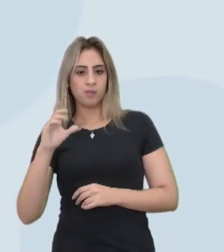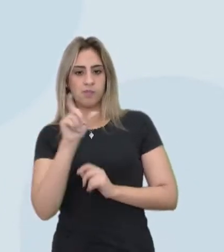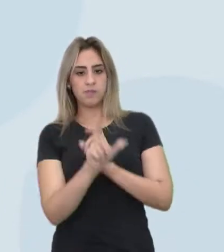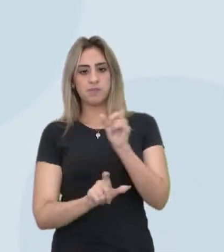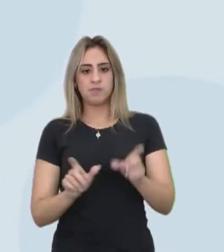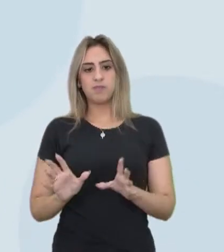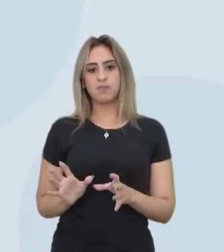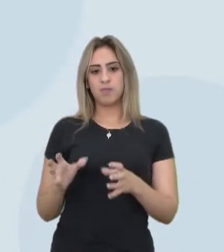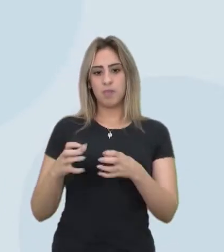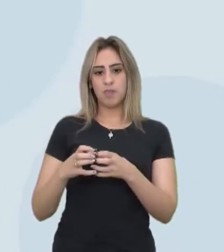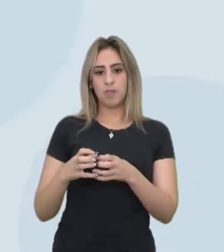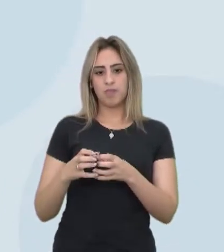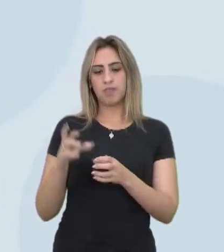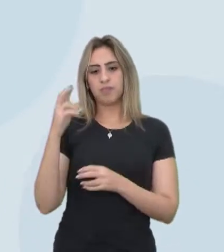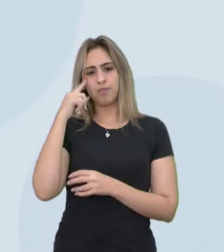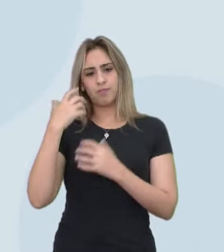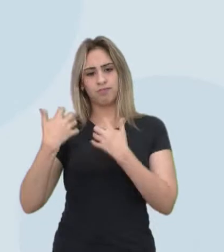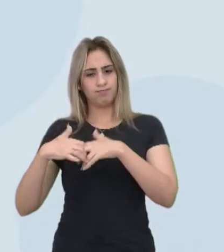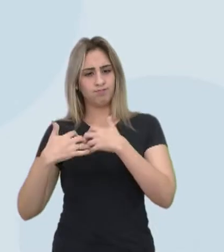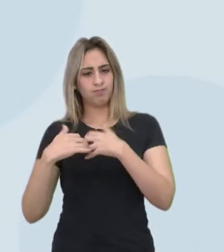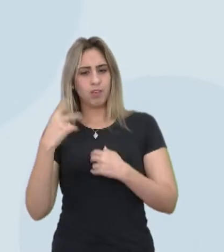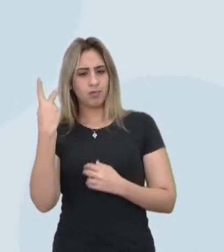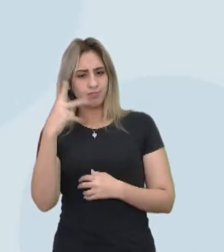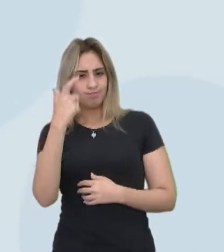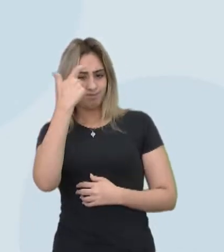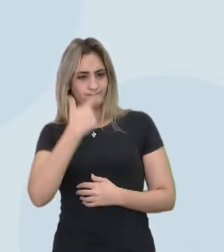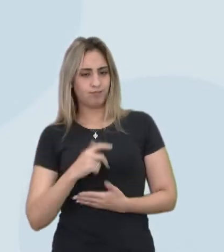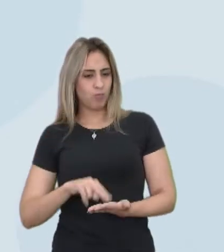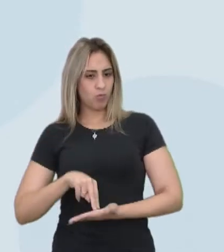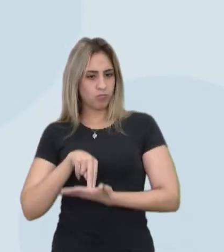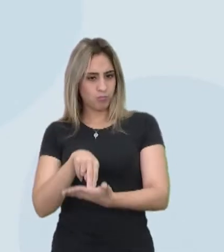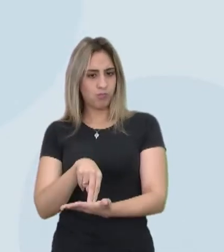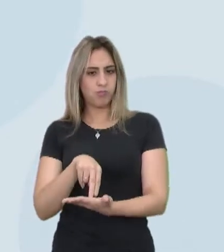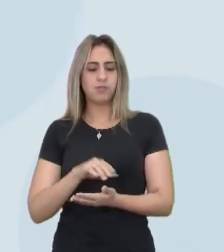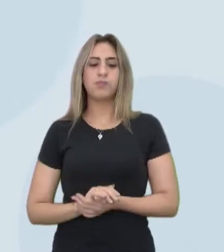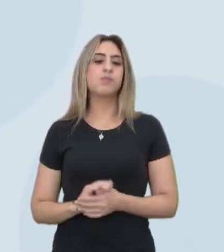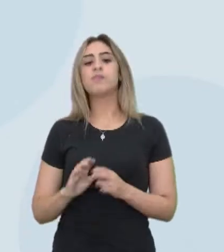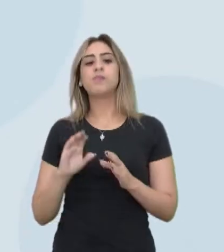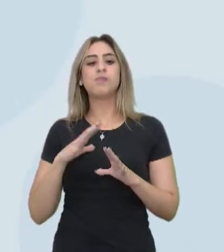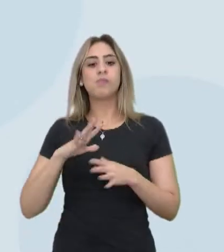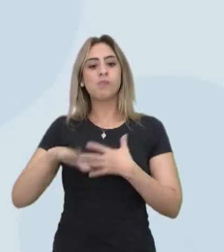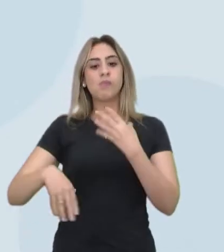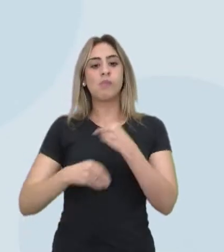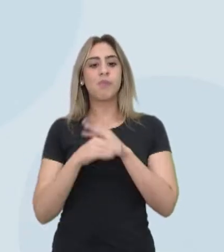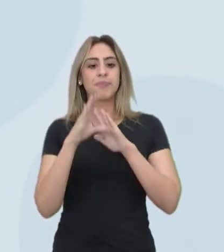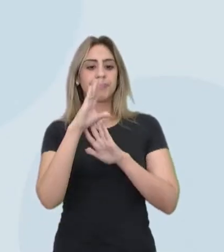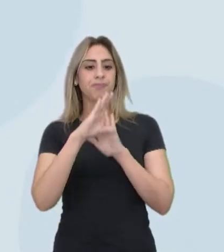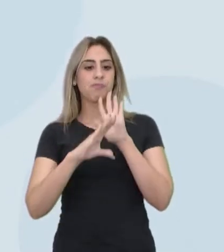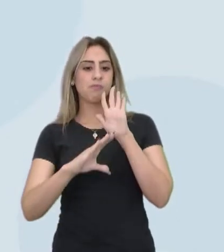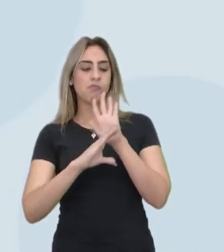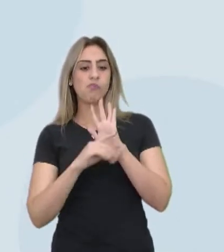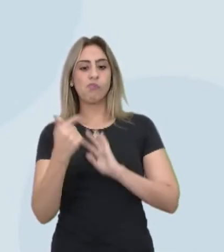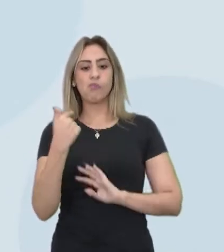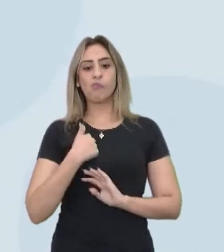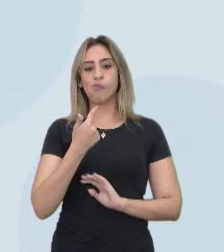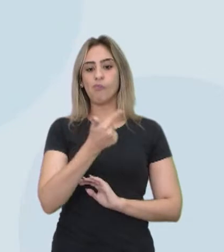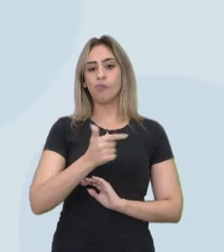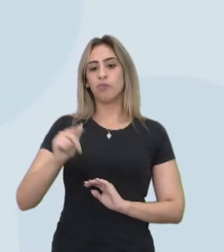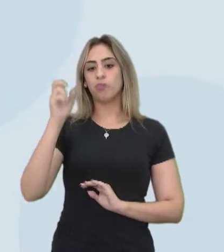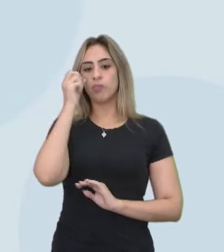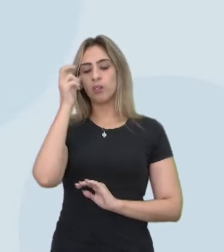e Coletivo, repense suas atitudes. E o componente curricular é Eu e o